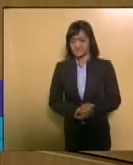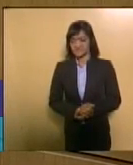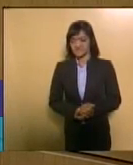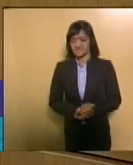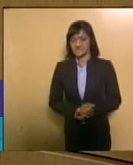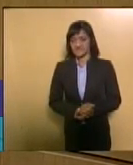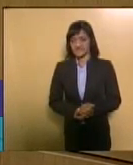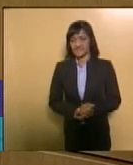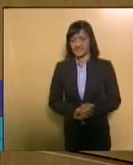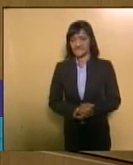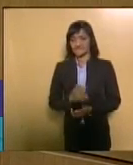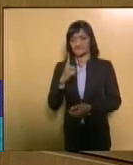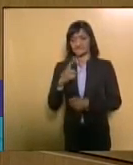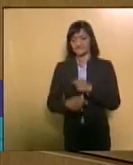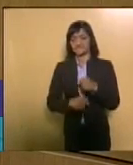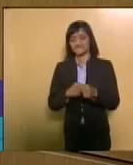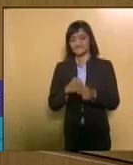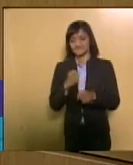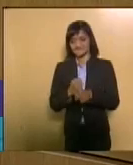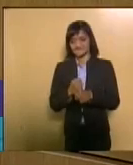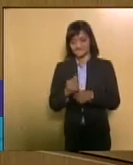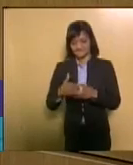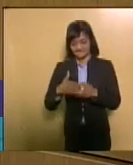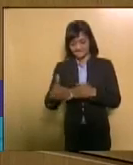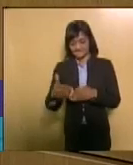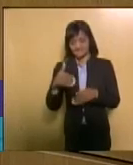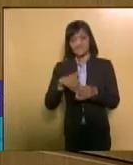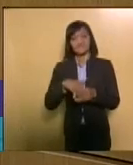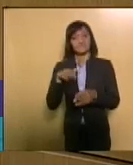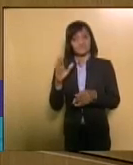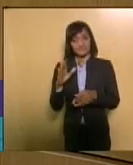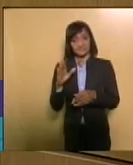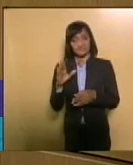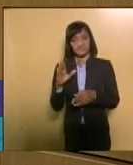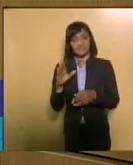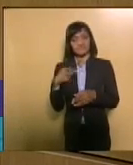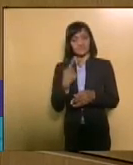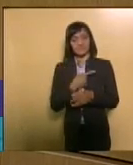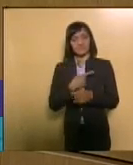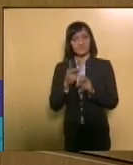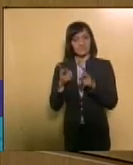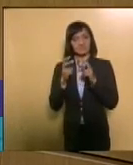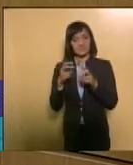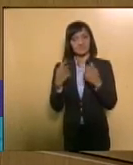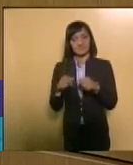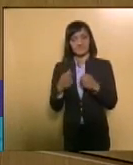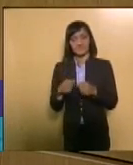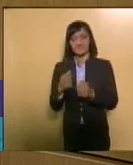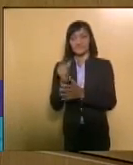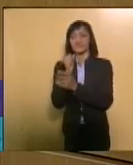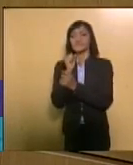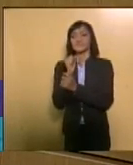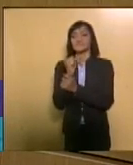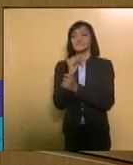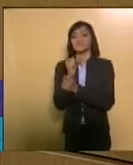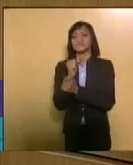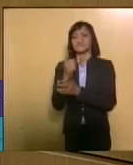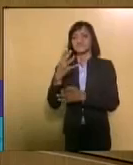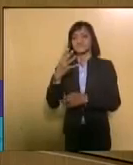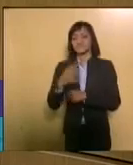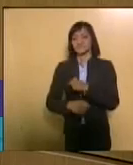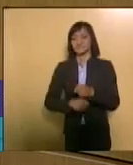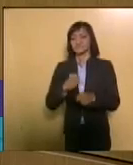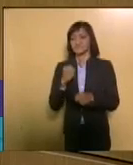em H um ano de eleição é é bom a gente começar a se mexer e e para garantir que pelo menos nos próximos 4